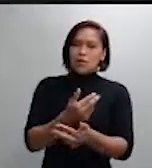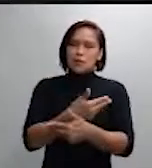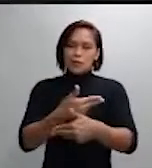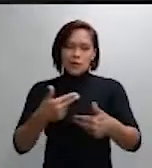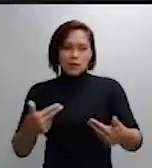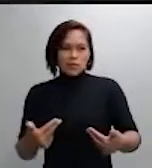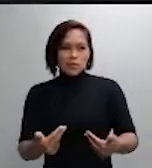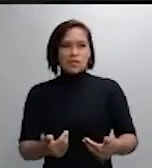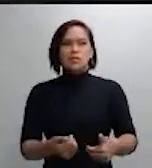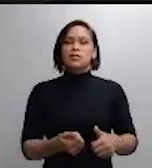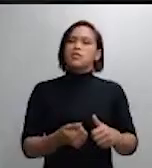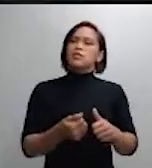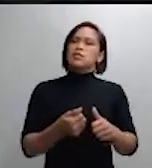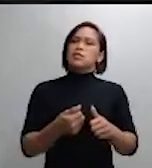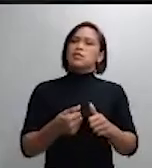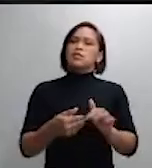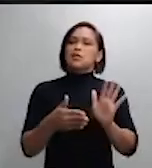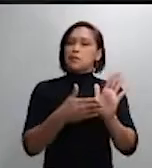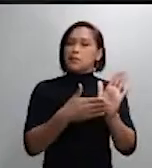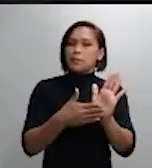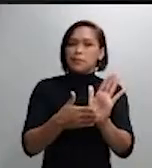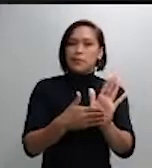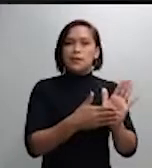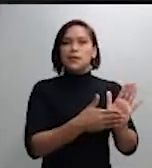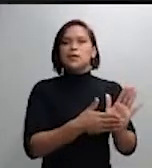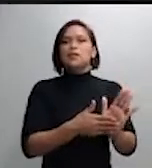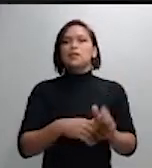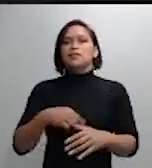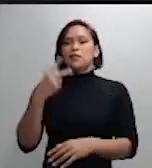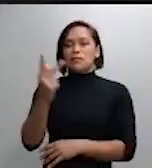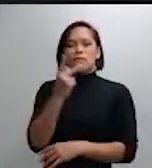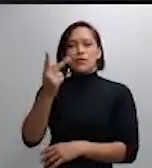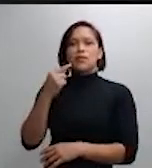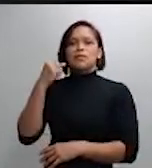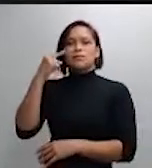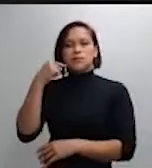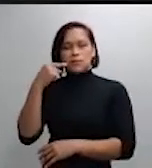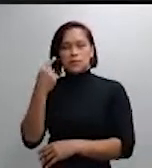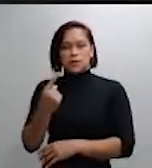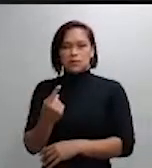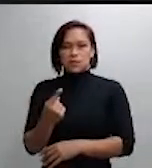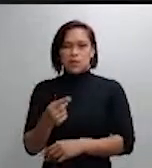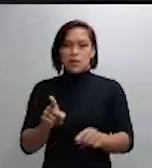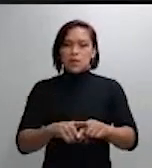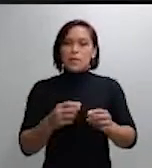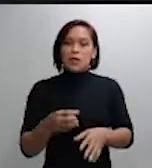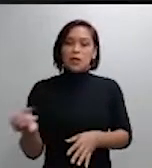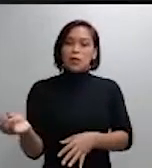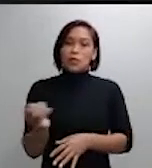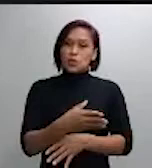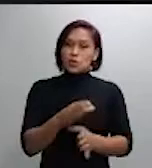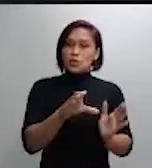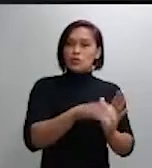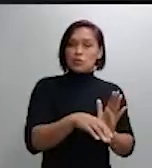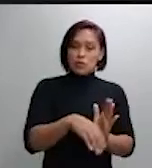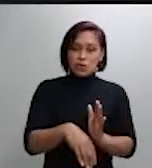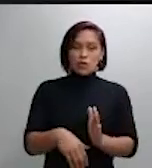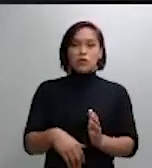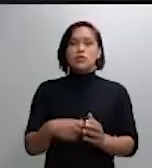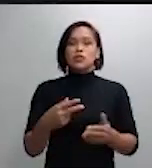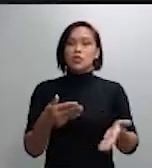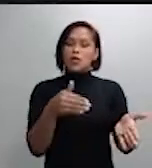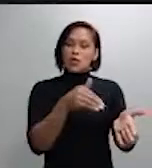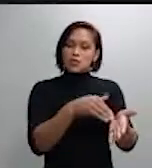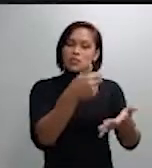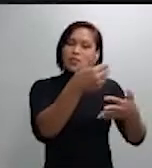no sentido da valorização do profissional da advocacia para que, no novo Código de Processo Civil, viesse uma